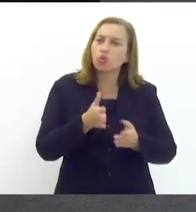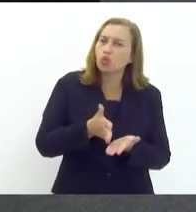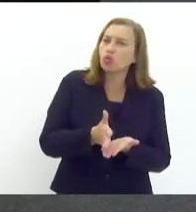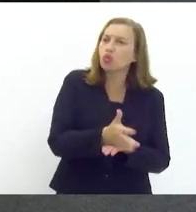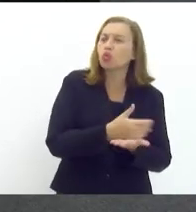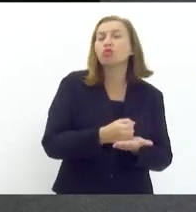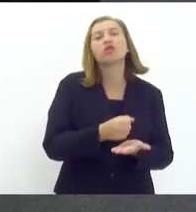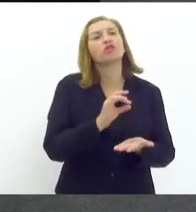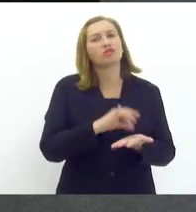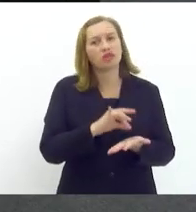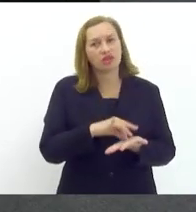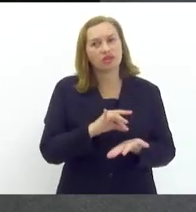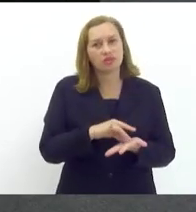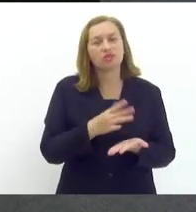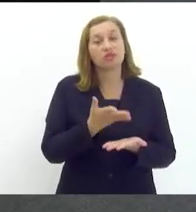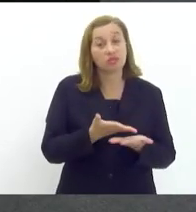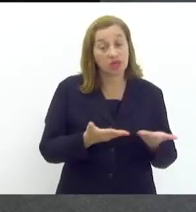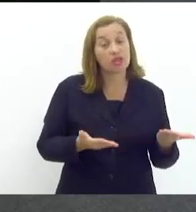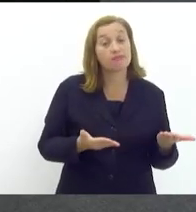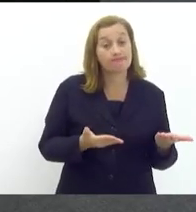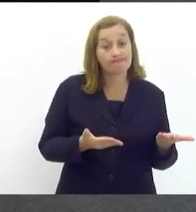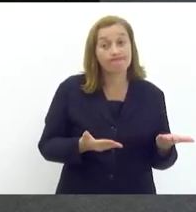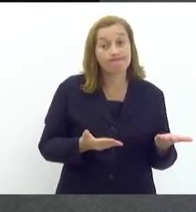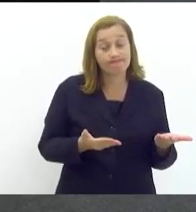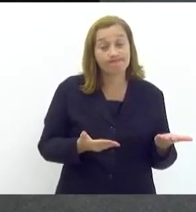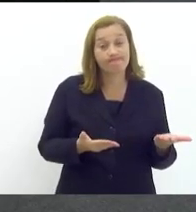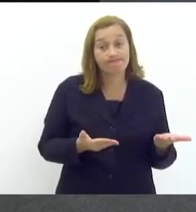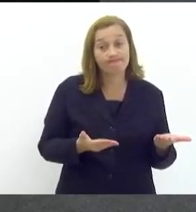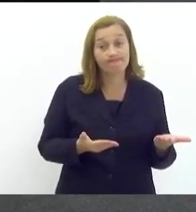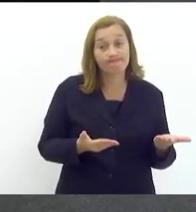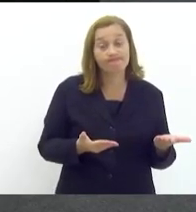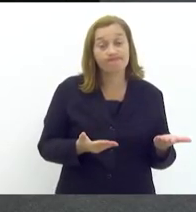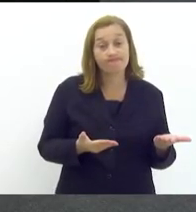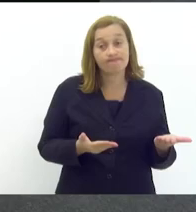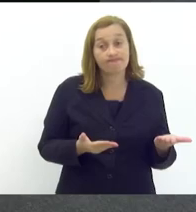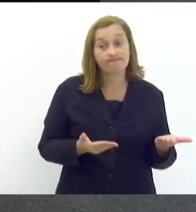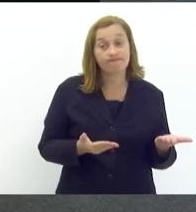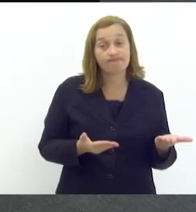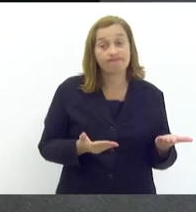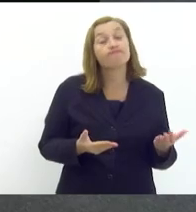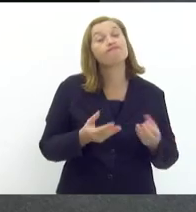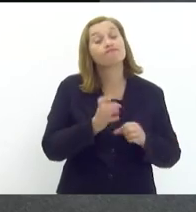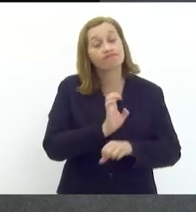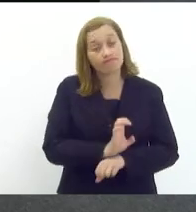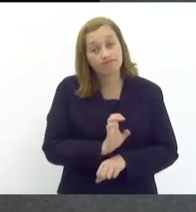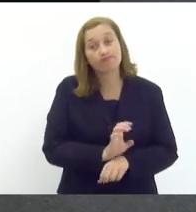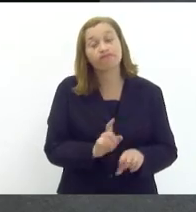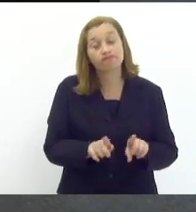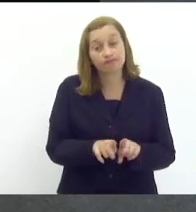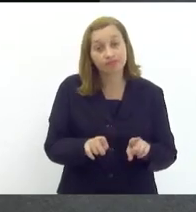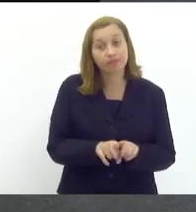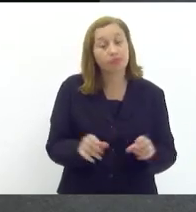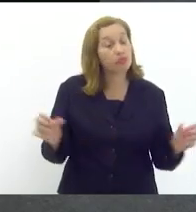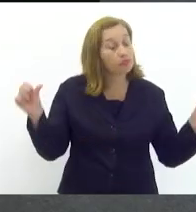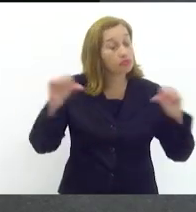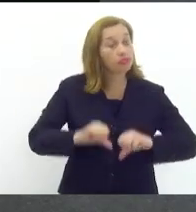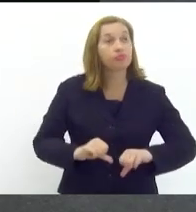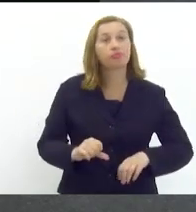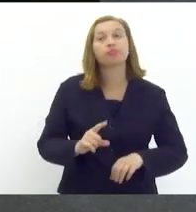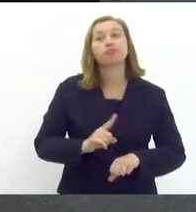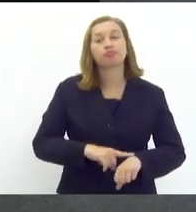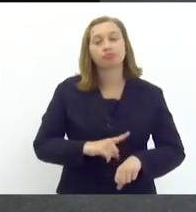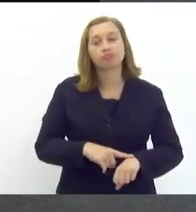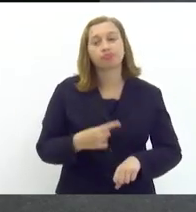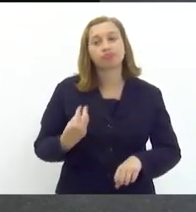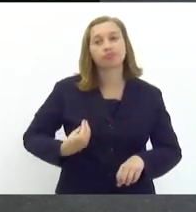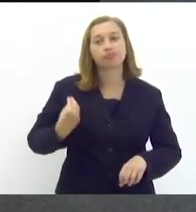realmente a gente vai fadar a nossa Municipalidade e também os estados ao momento pior do que o que a gente já